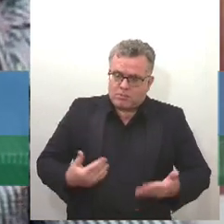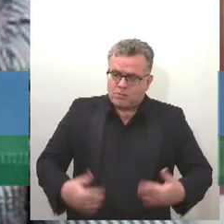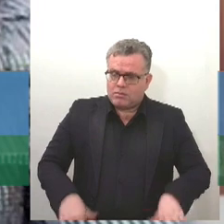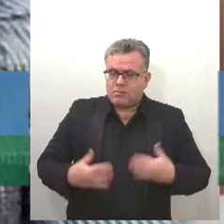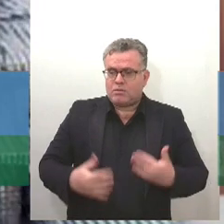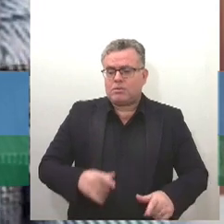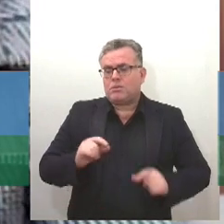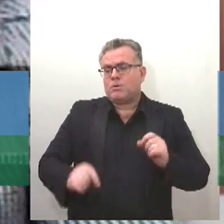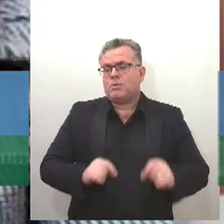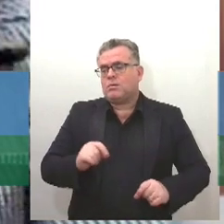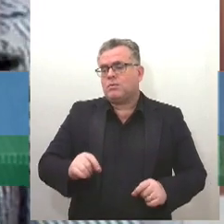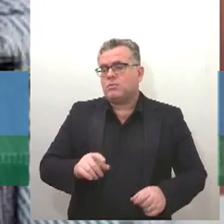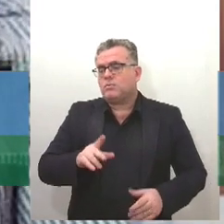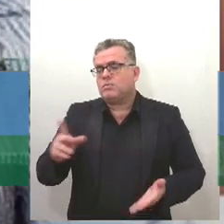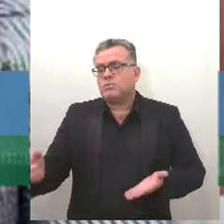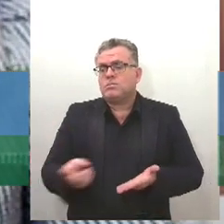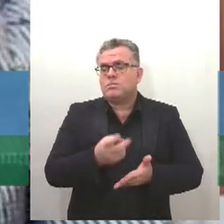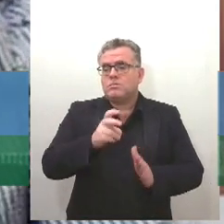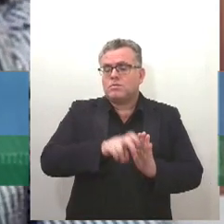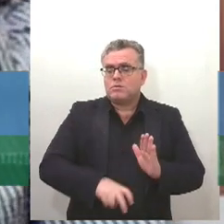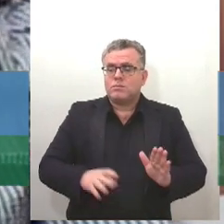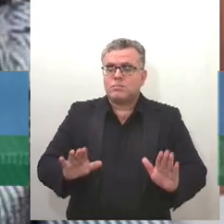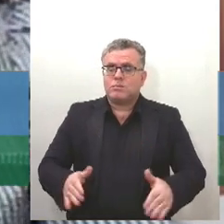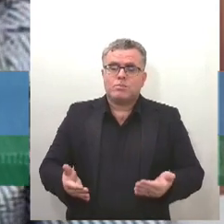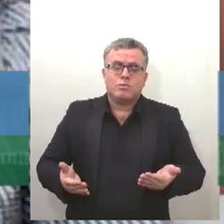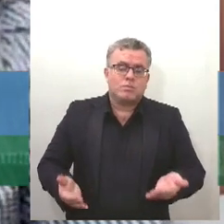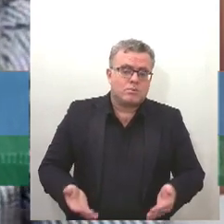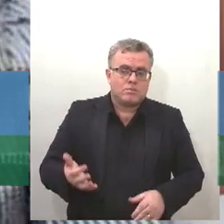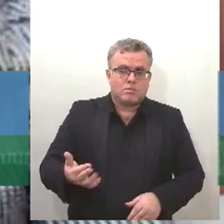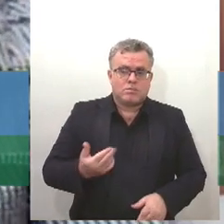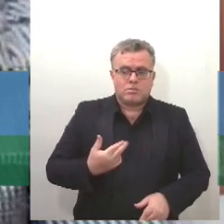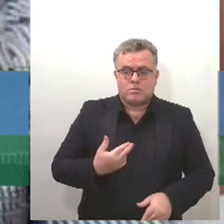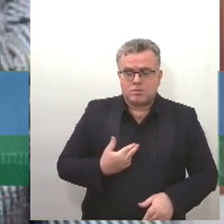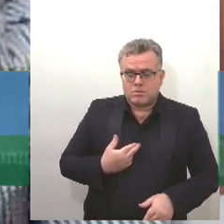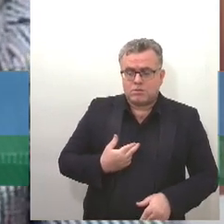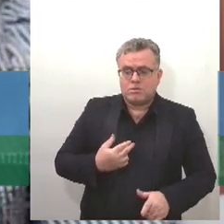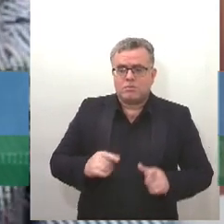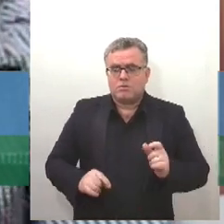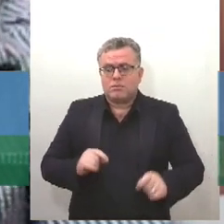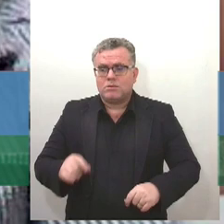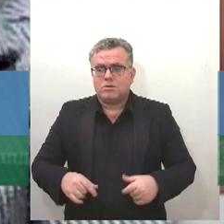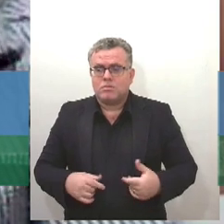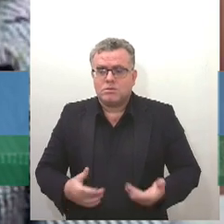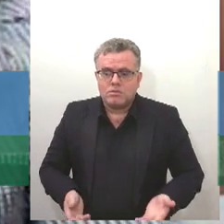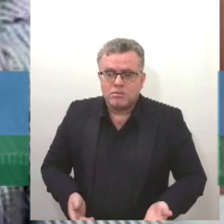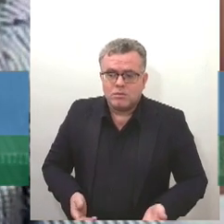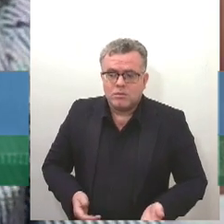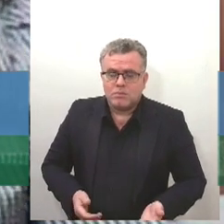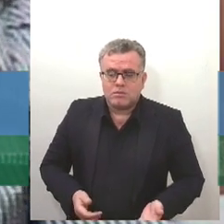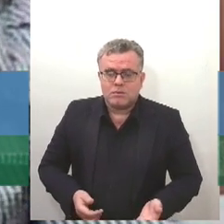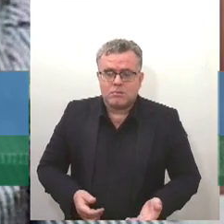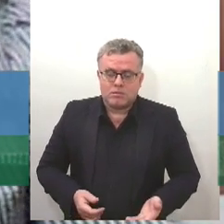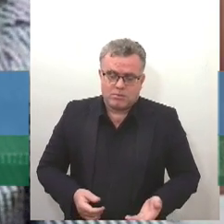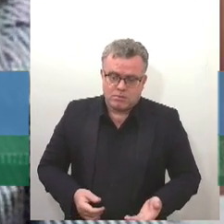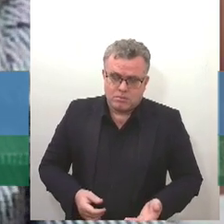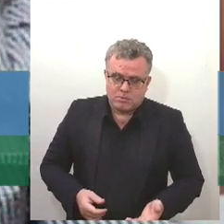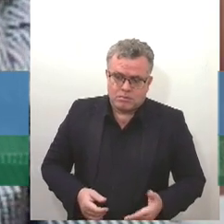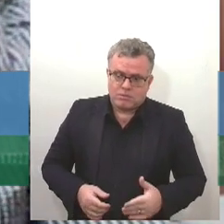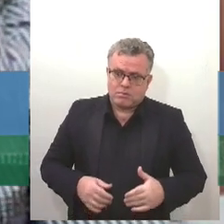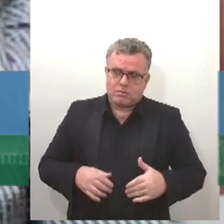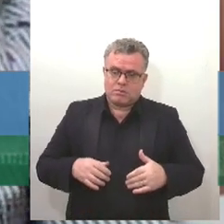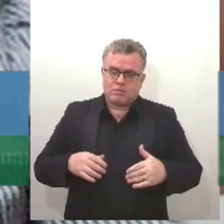tributado só que concordo plenamente com o professor Marcos eh e a própria regulamentação do